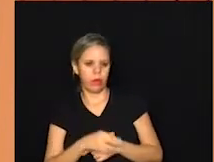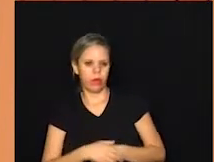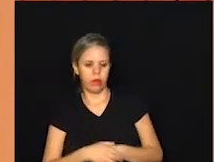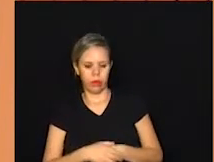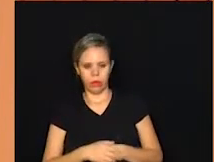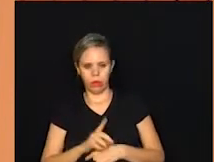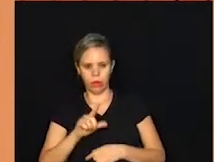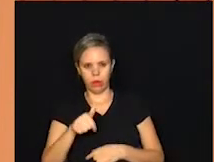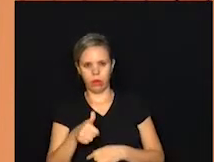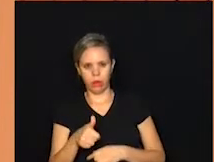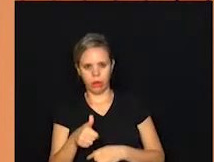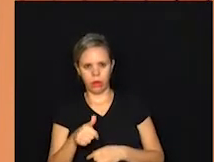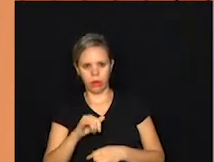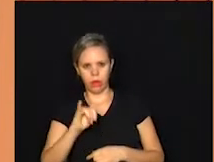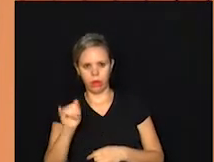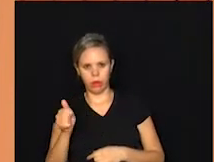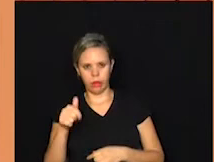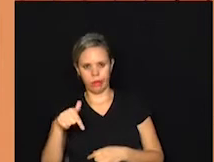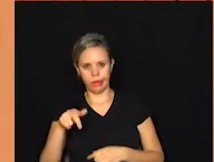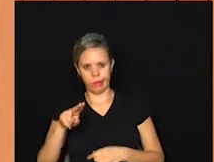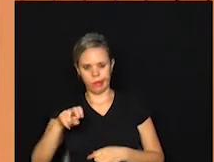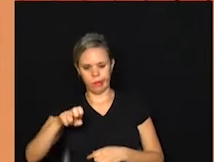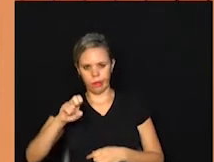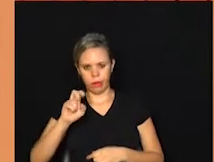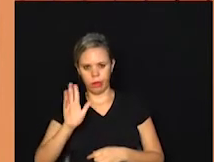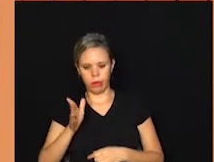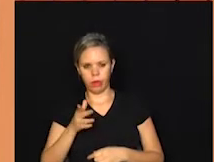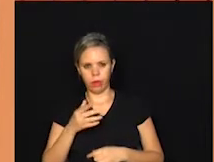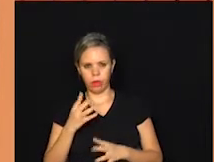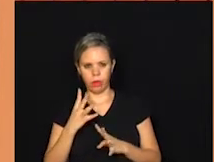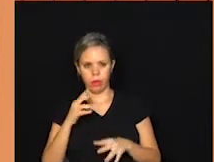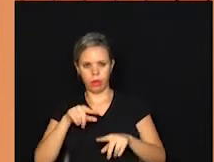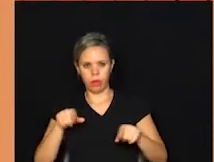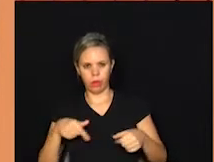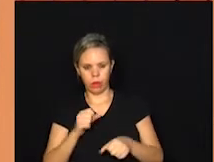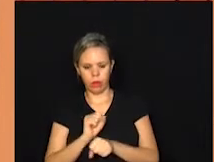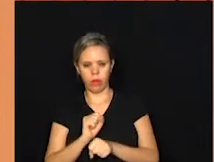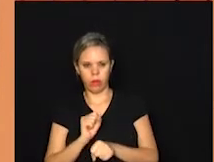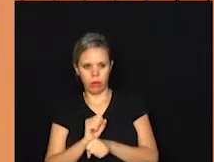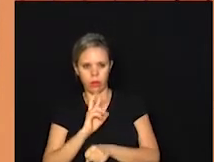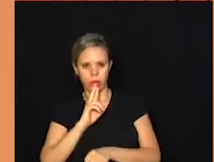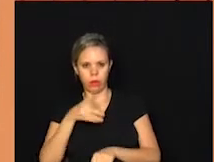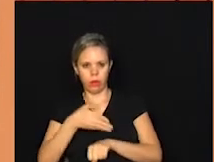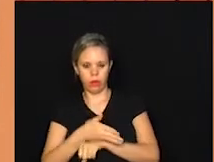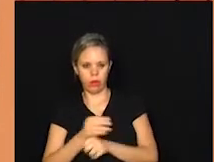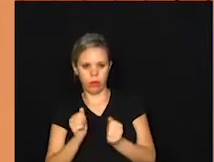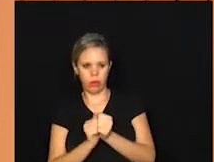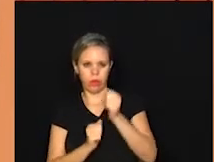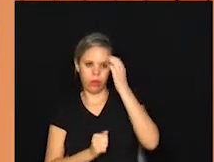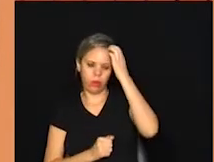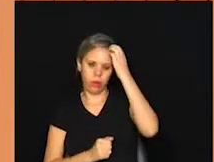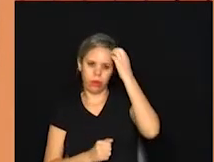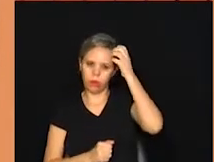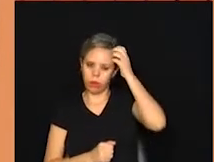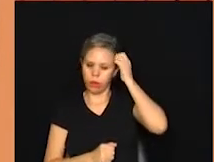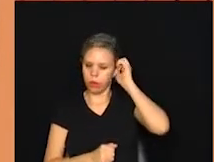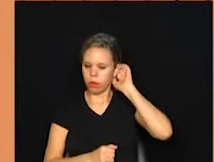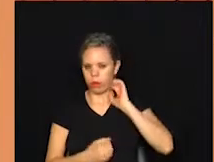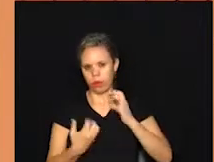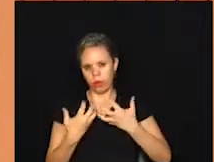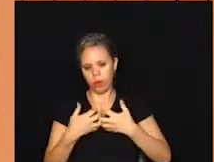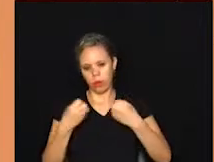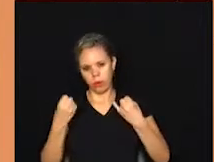Daqui a pouco a Jaqueline também, ela já está aqui na sala de espera para participar conosco para explicar como que funciona.